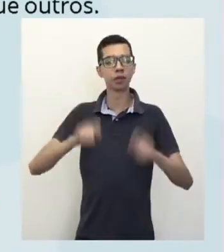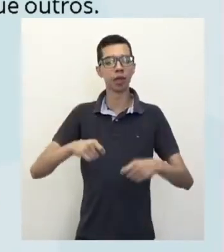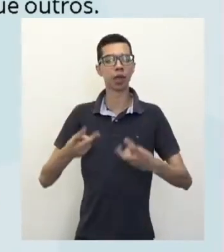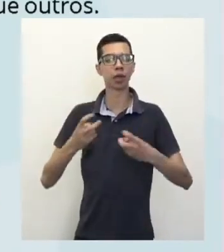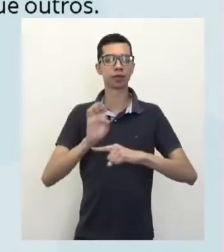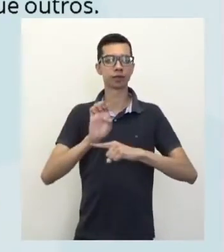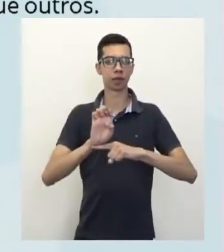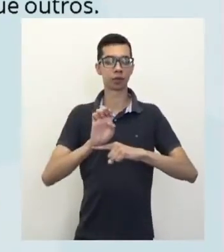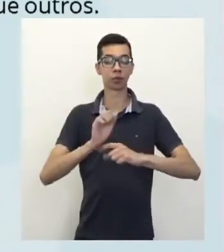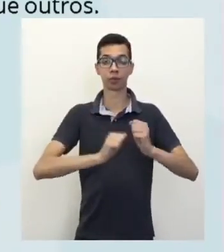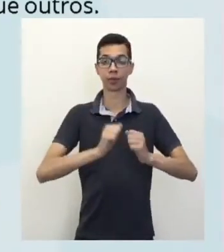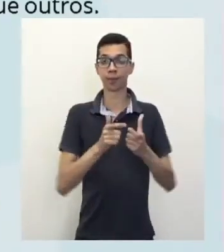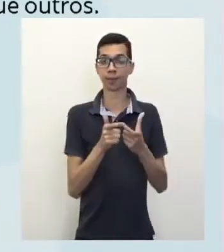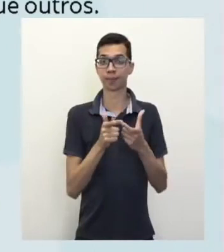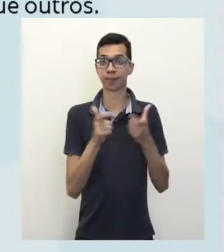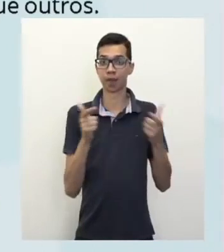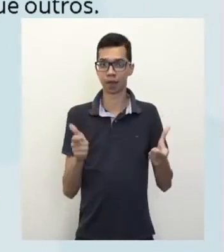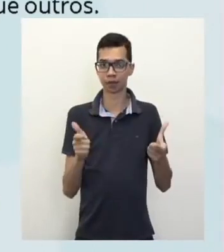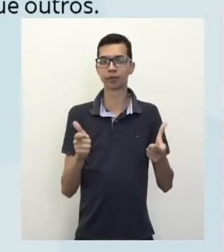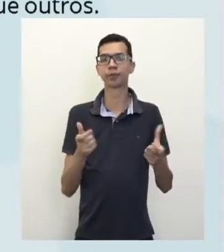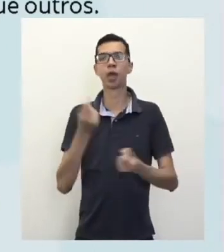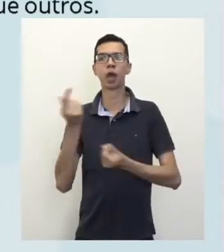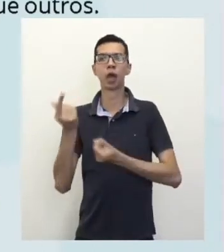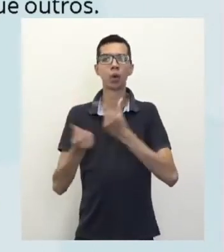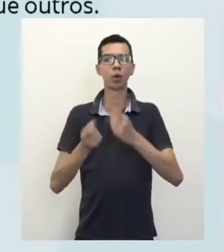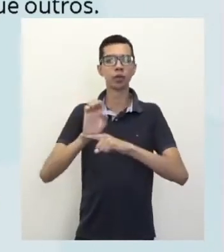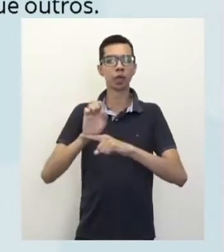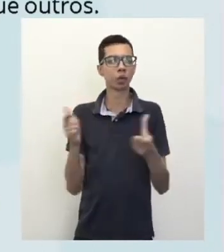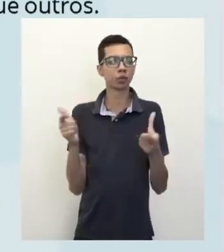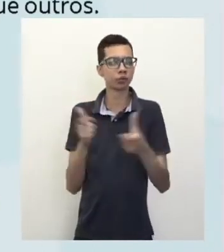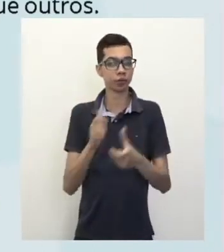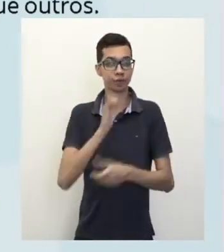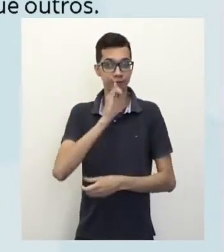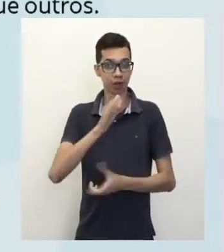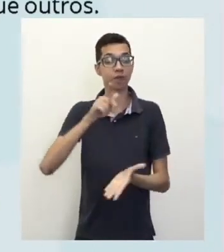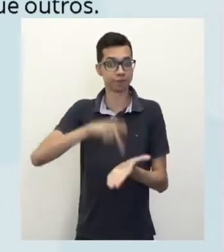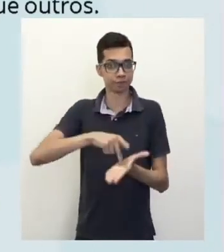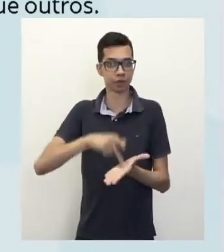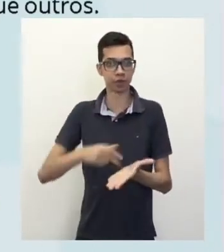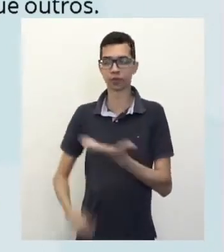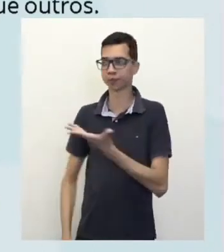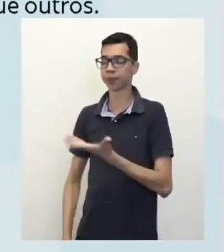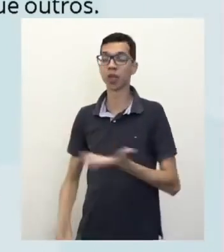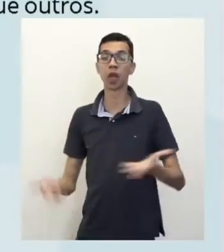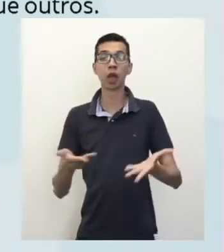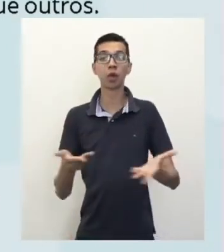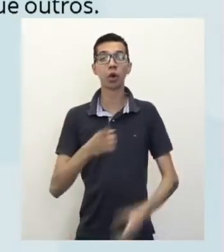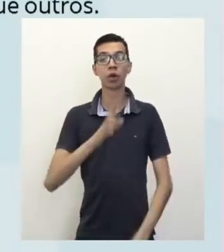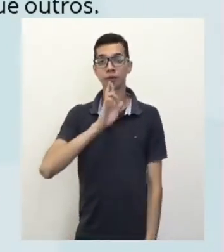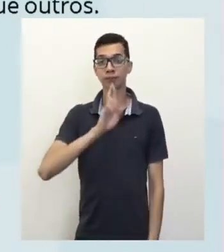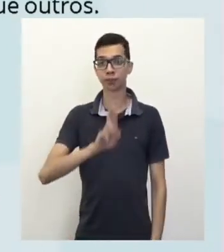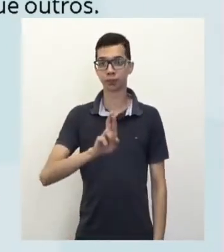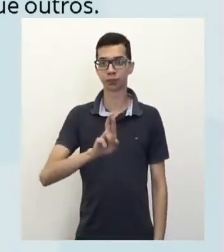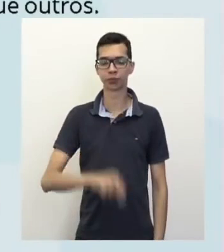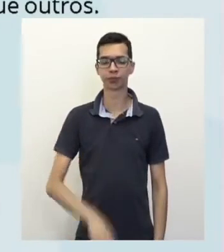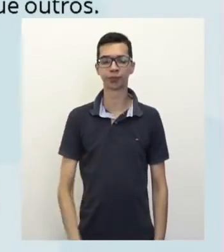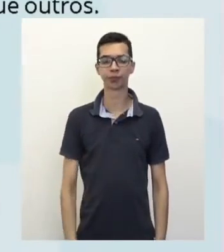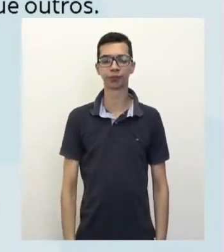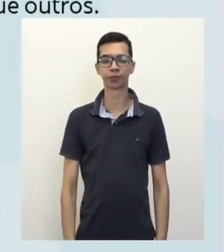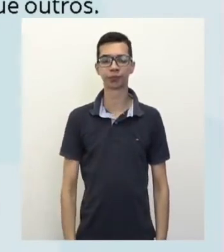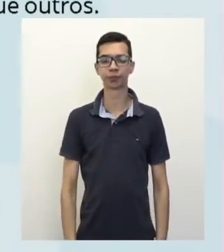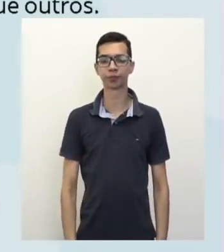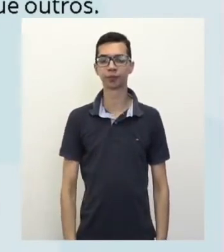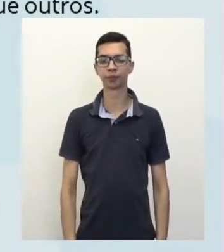mais industrializados que outros. Então, essa é uma afirmação. Agora responda. Quais